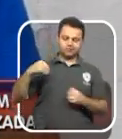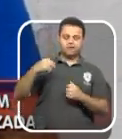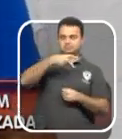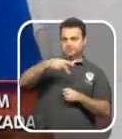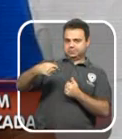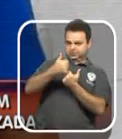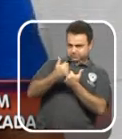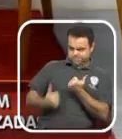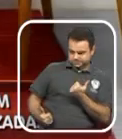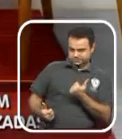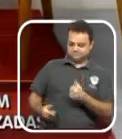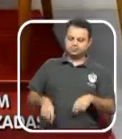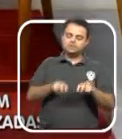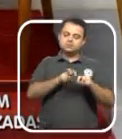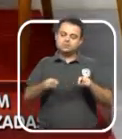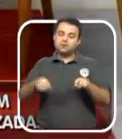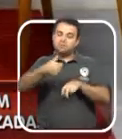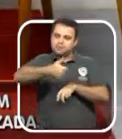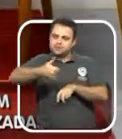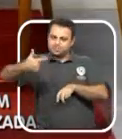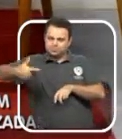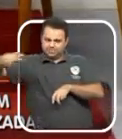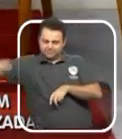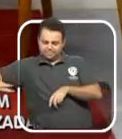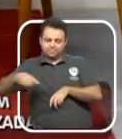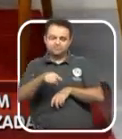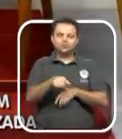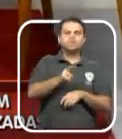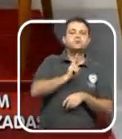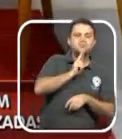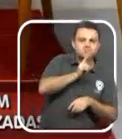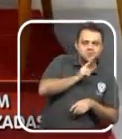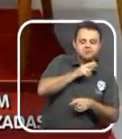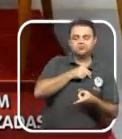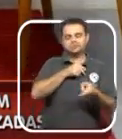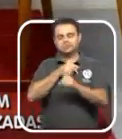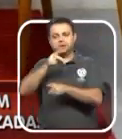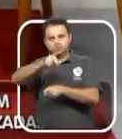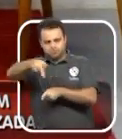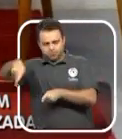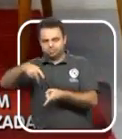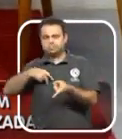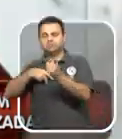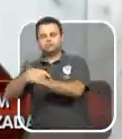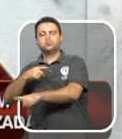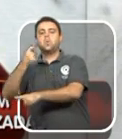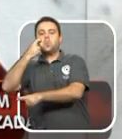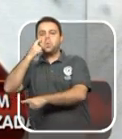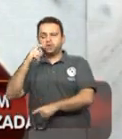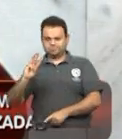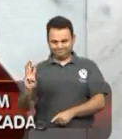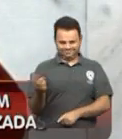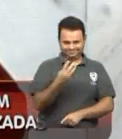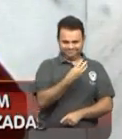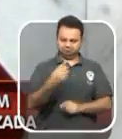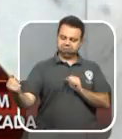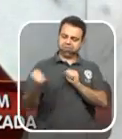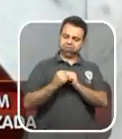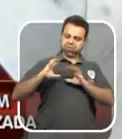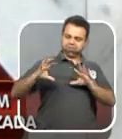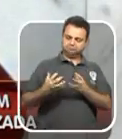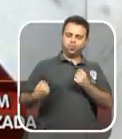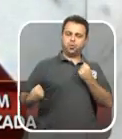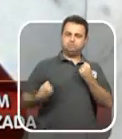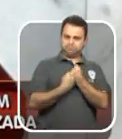é a população. Para isso, o senhor também contou aqui nas sessões, na mediação desses debates aqui, com a sua mesa diretora, né? Eu vou citar